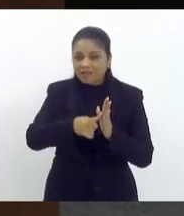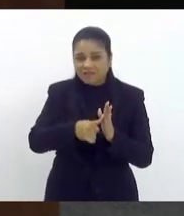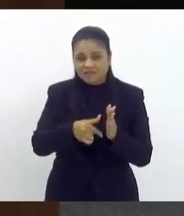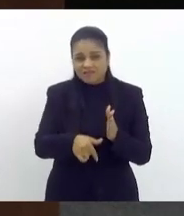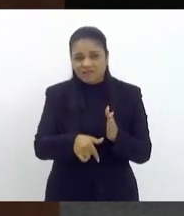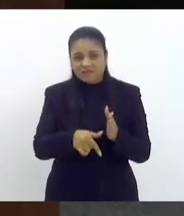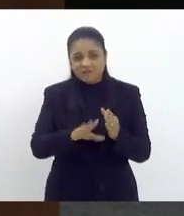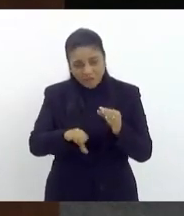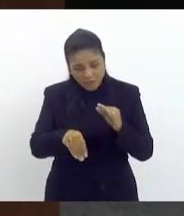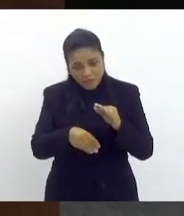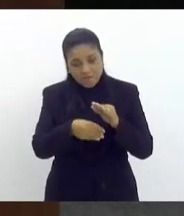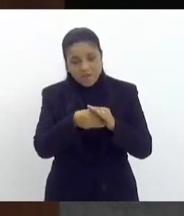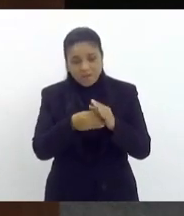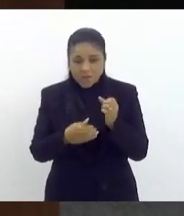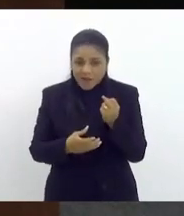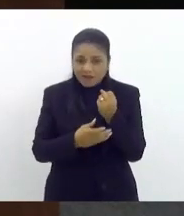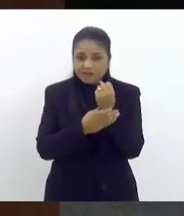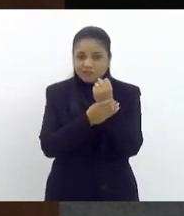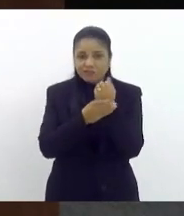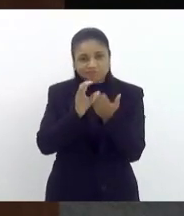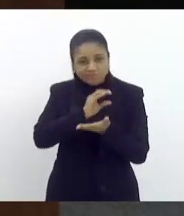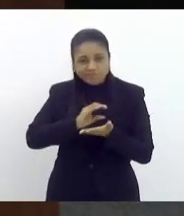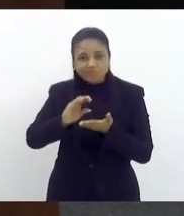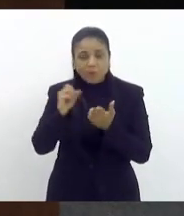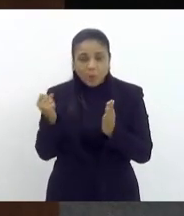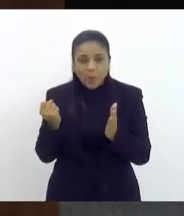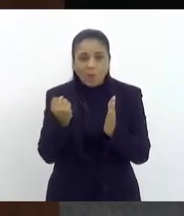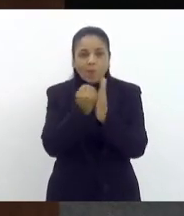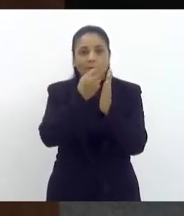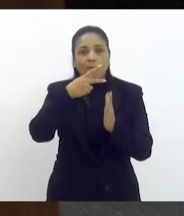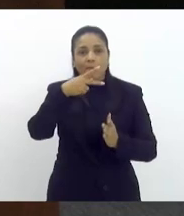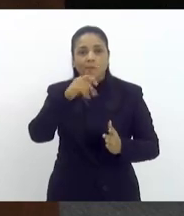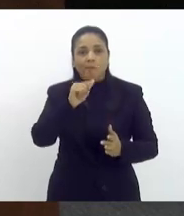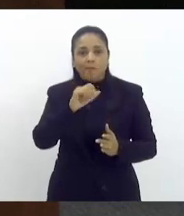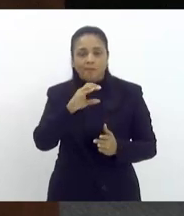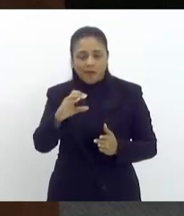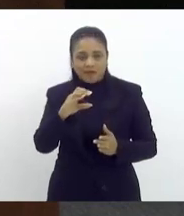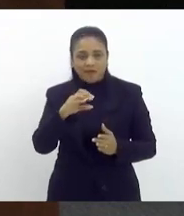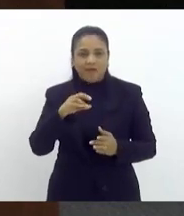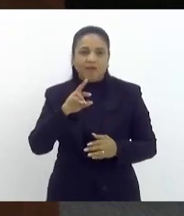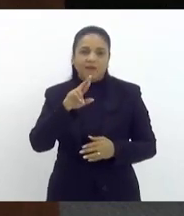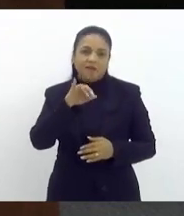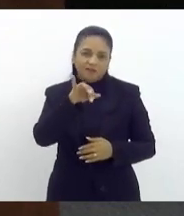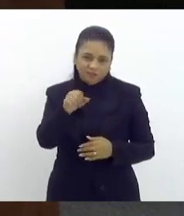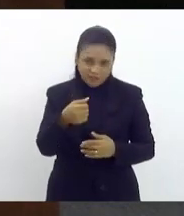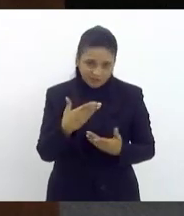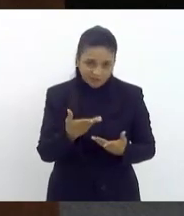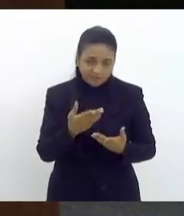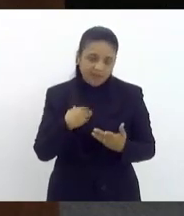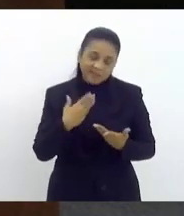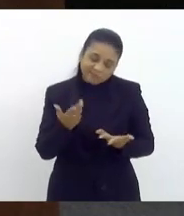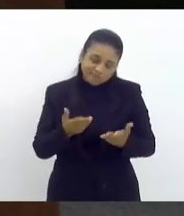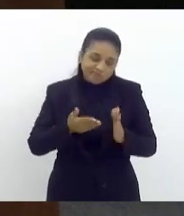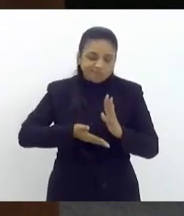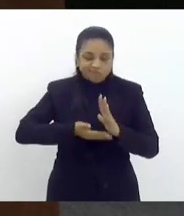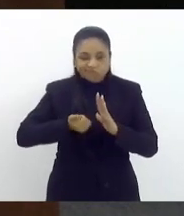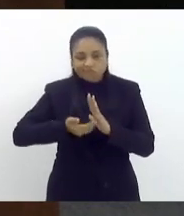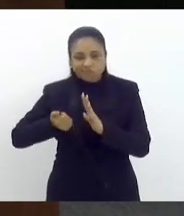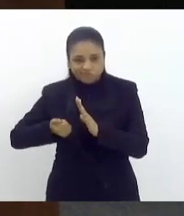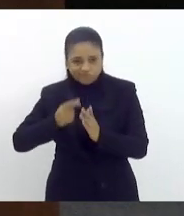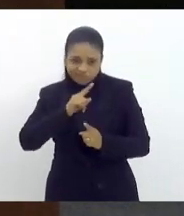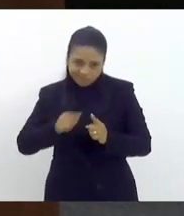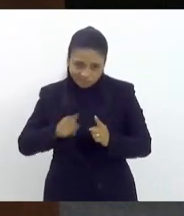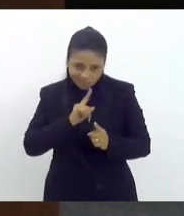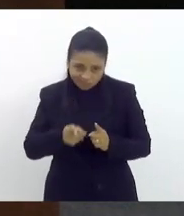fez uma emenda para garantir recurso para o Pacto RJ infelizmente ela foi rejeitada enfim só queria reforçar aqui o